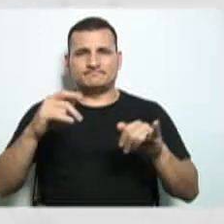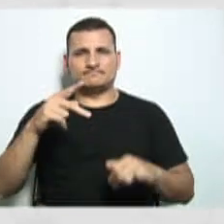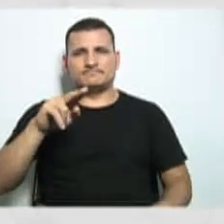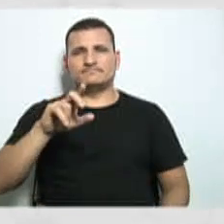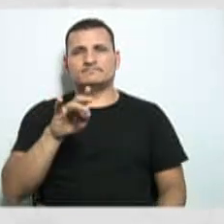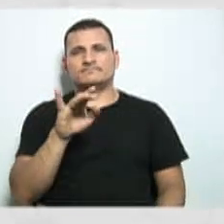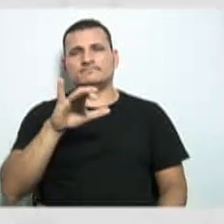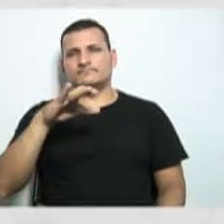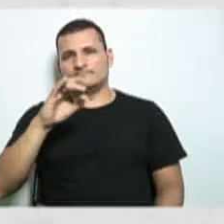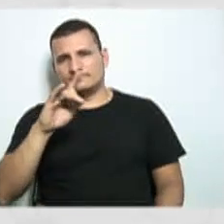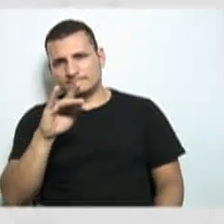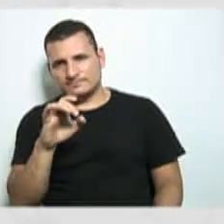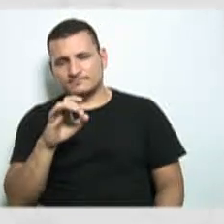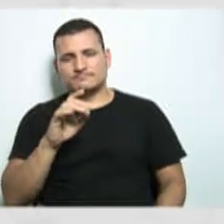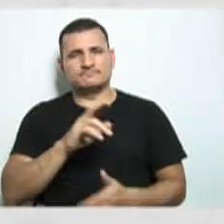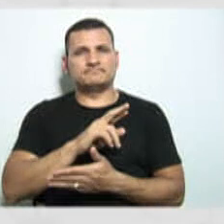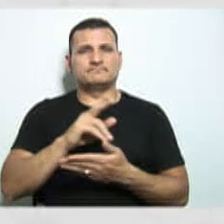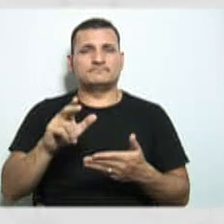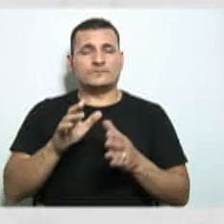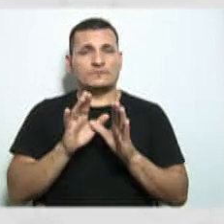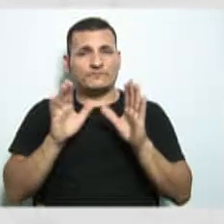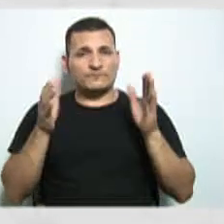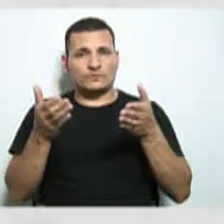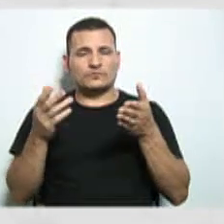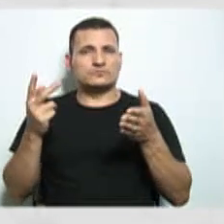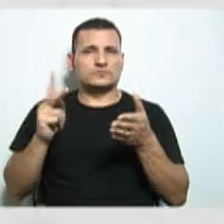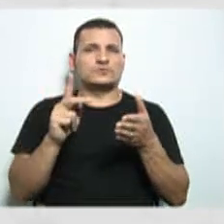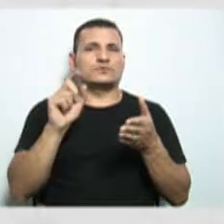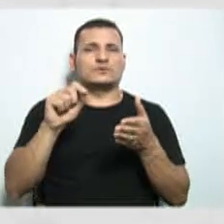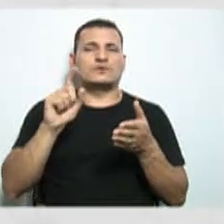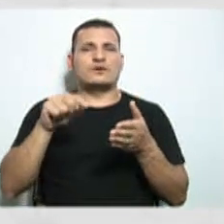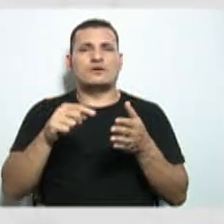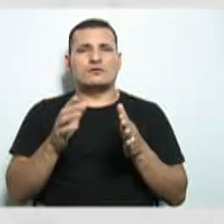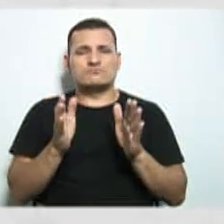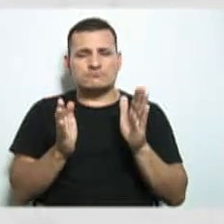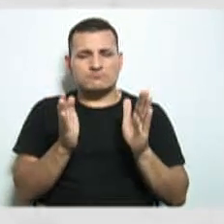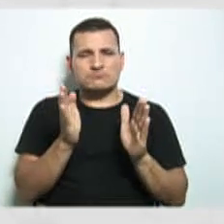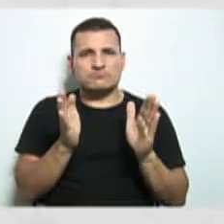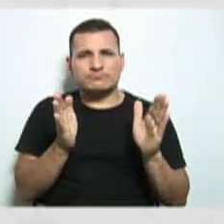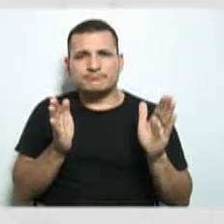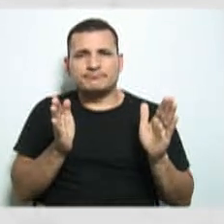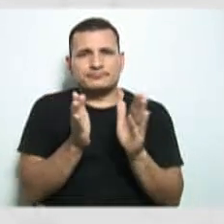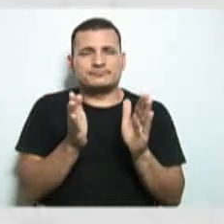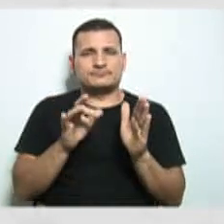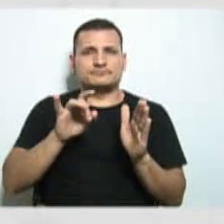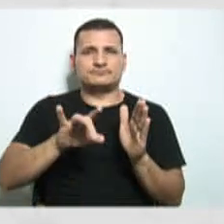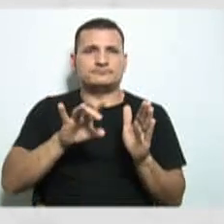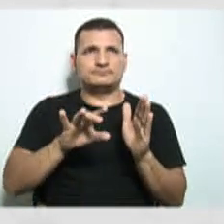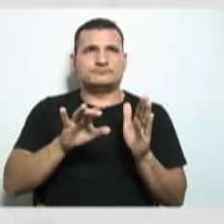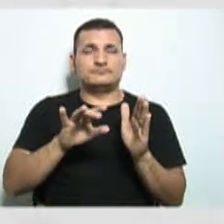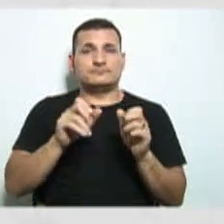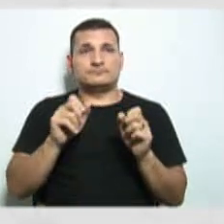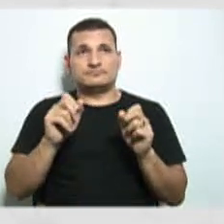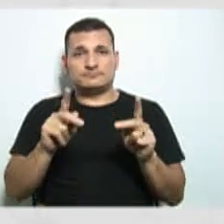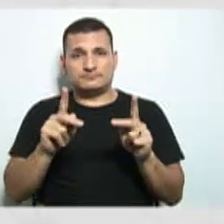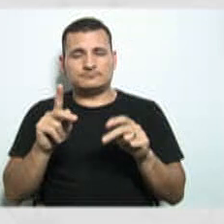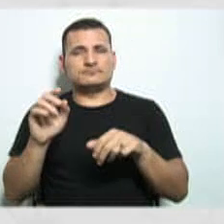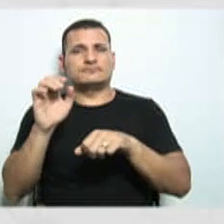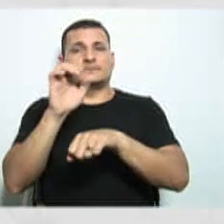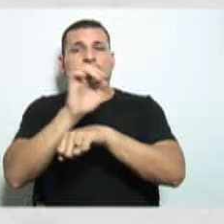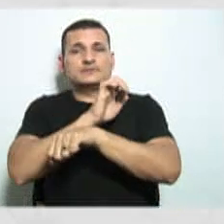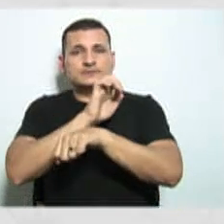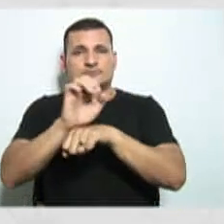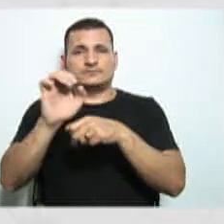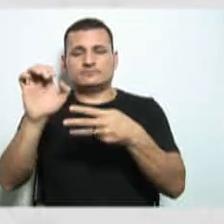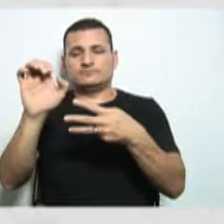publicidade, entre outros, né? O foco dele é onde? No médio prazo. Opa, não, ó, eles sonharam, né? O estratégico